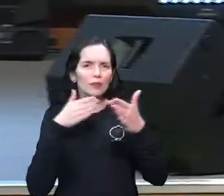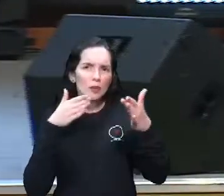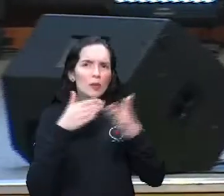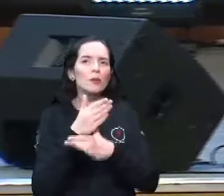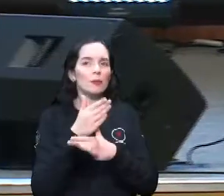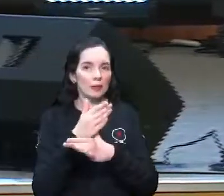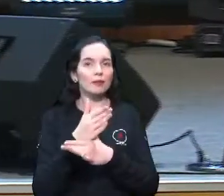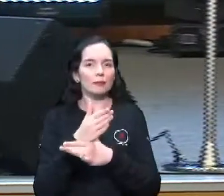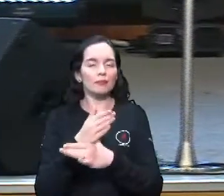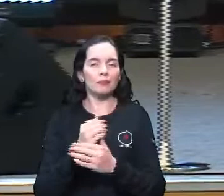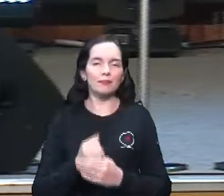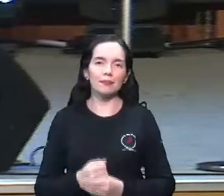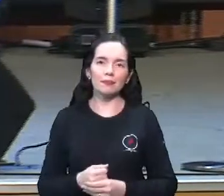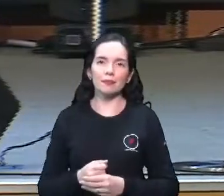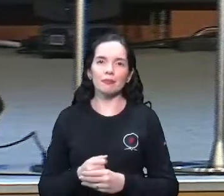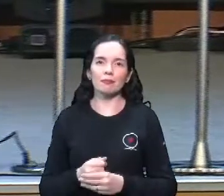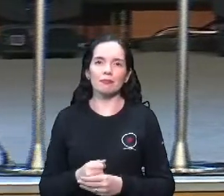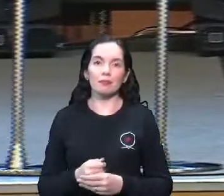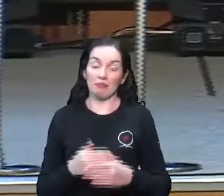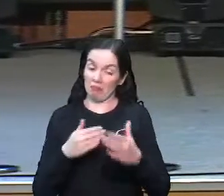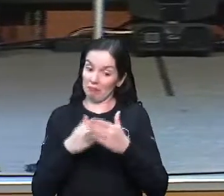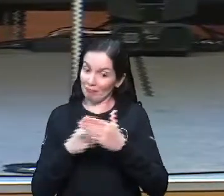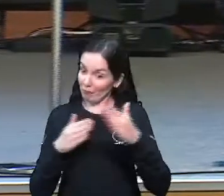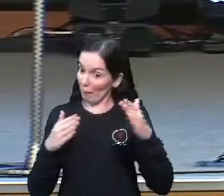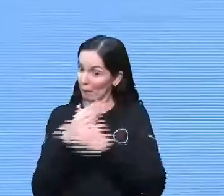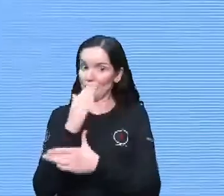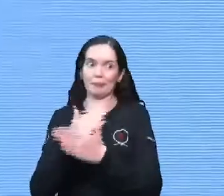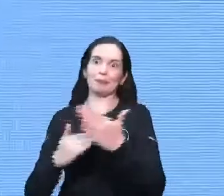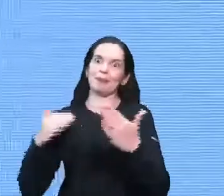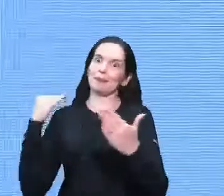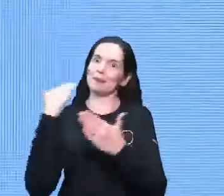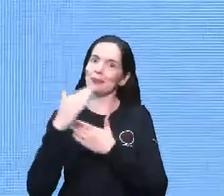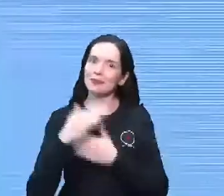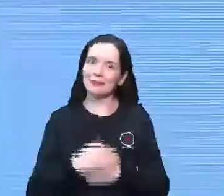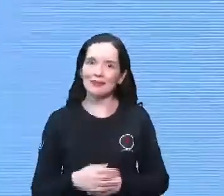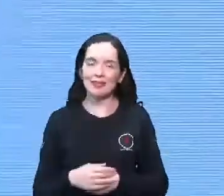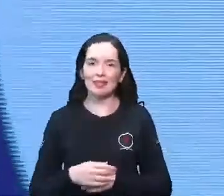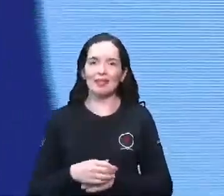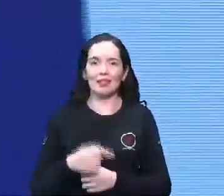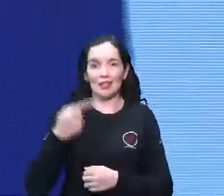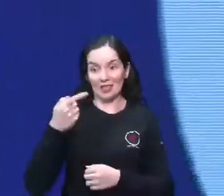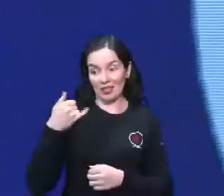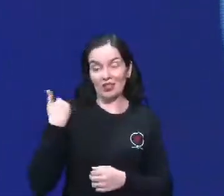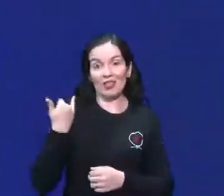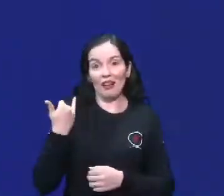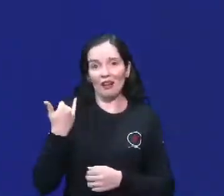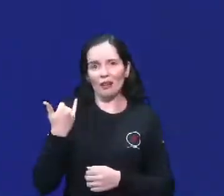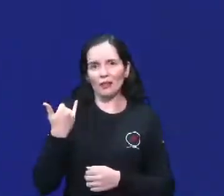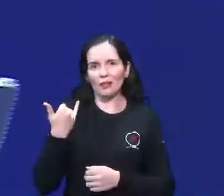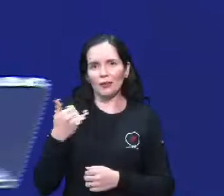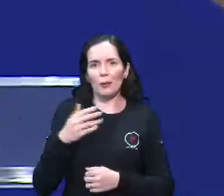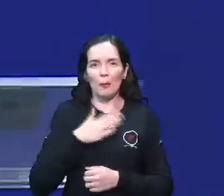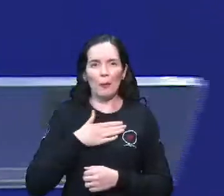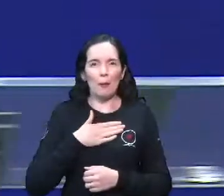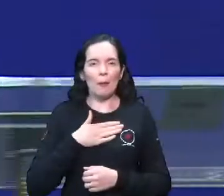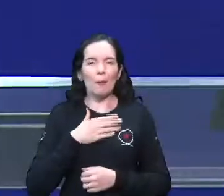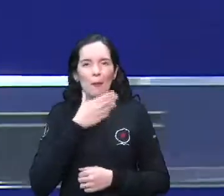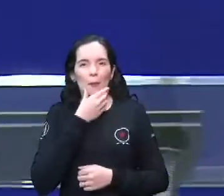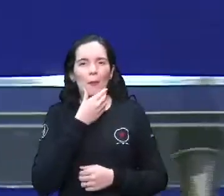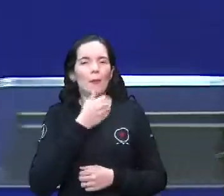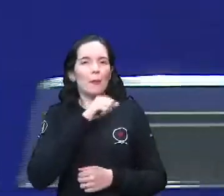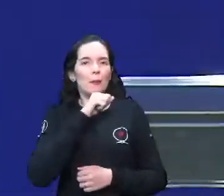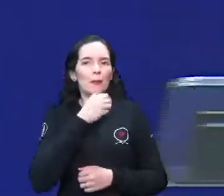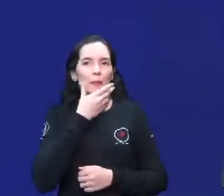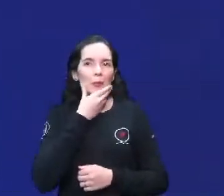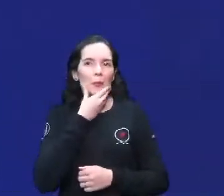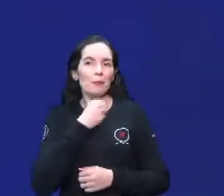ter uma ideia, também rompi demais, né, nesse ponto. Eu tinha 7 anos de idade, eu via meu pai evangelizando com folheto. Para